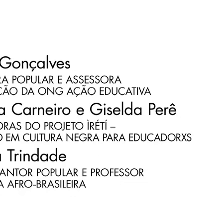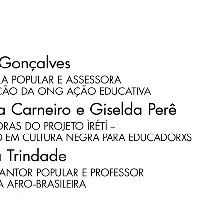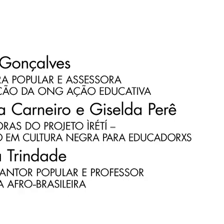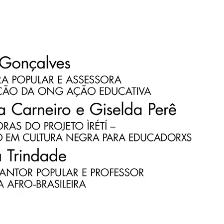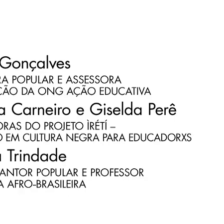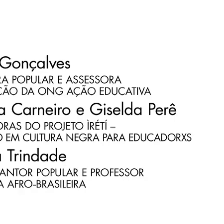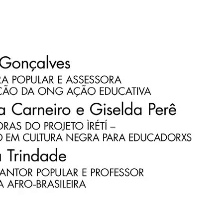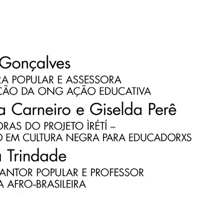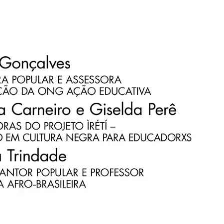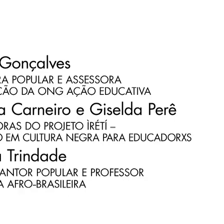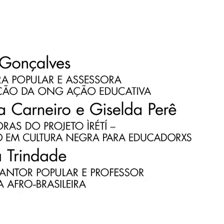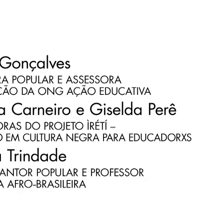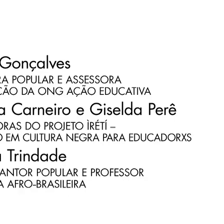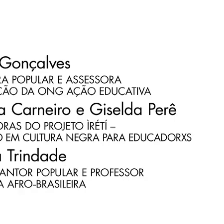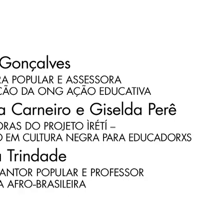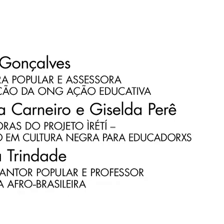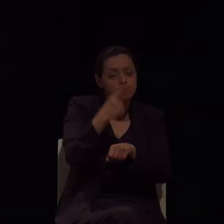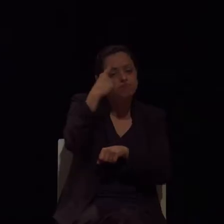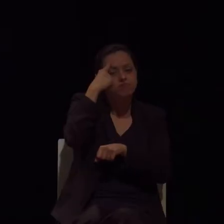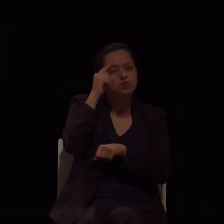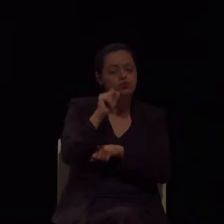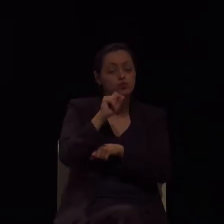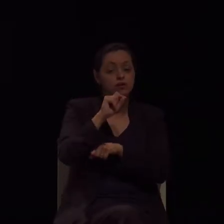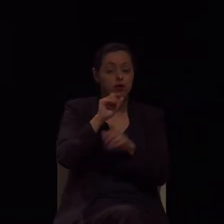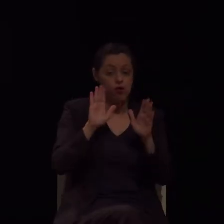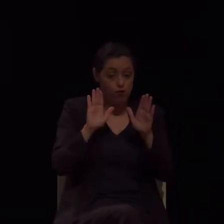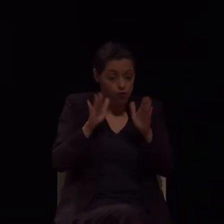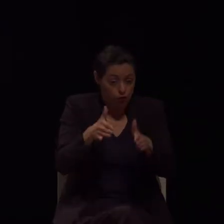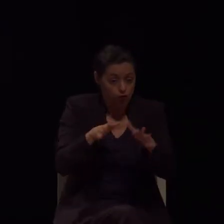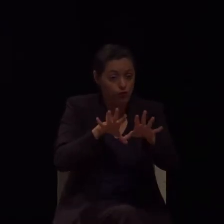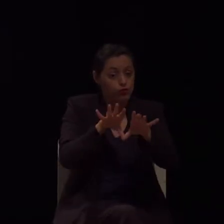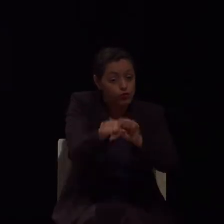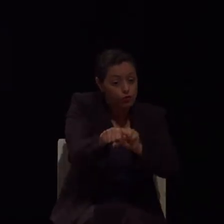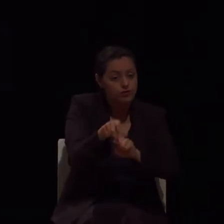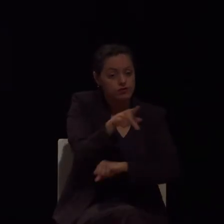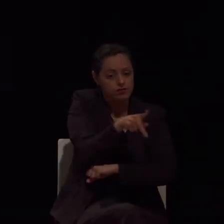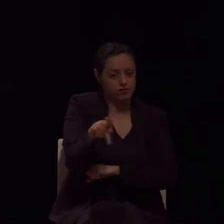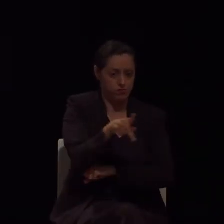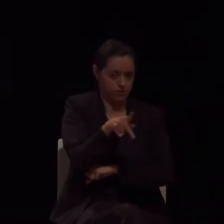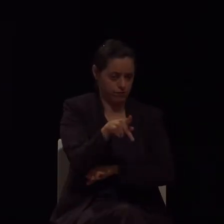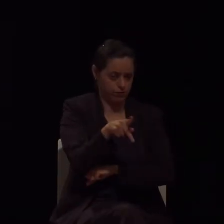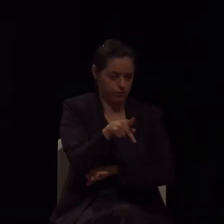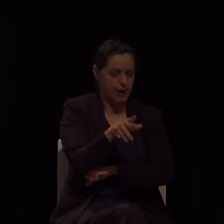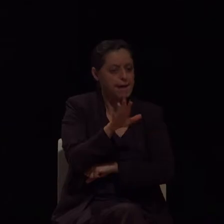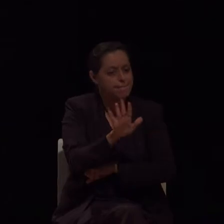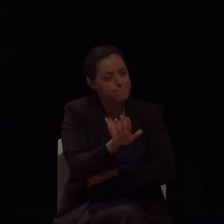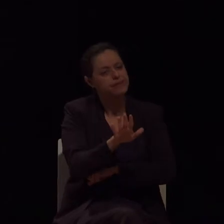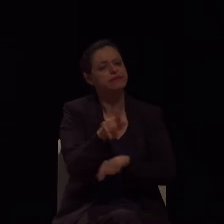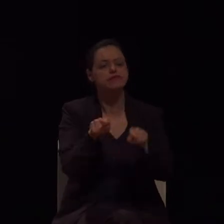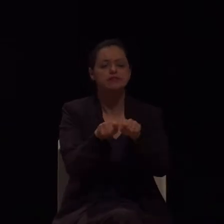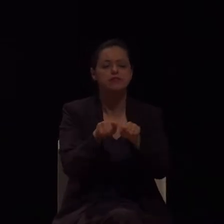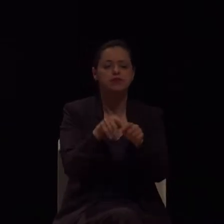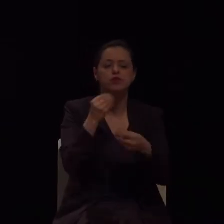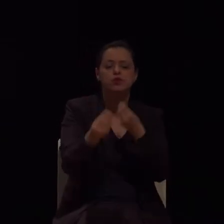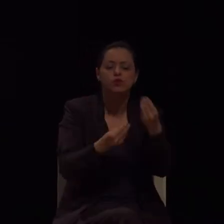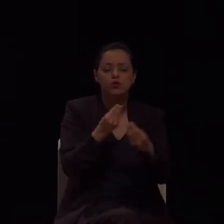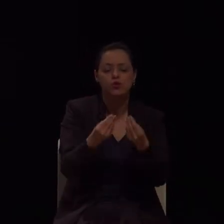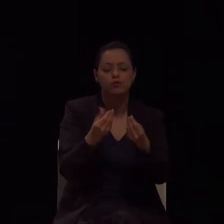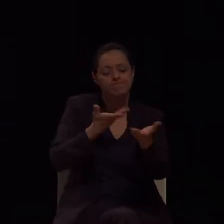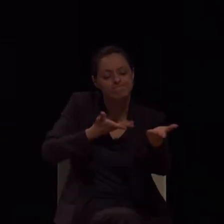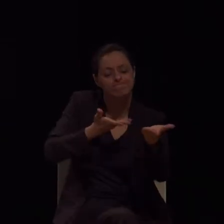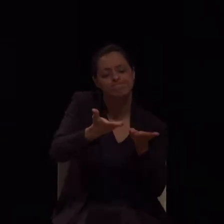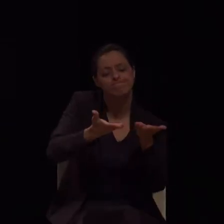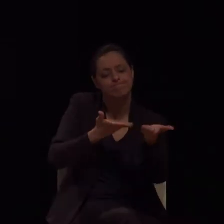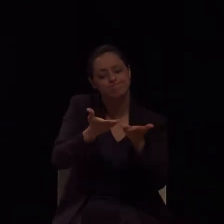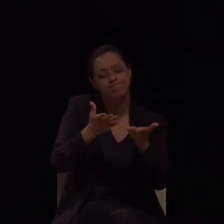tentado focar o nosso trabalho na formação dos professores mas mais do que isso é na interlocução com professores então eu faço questão